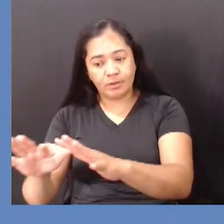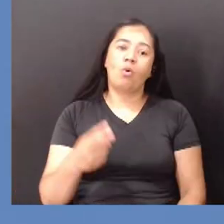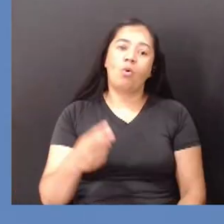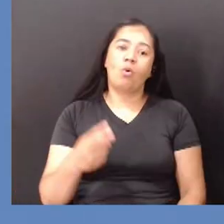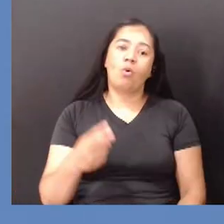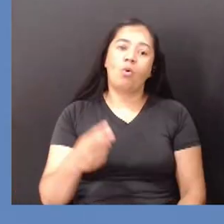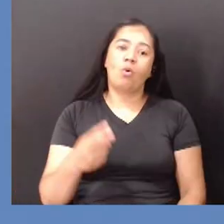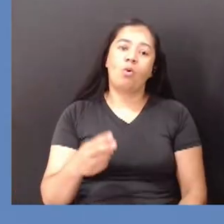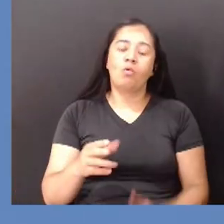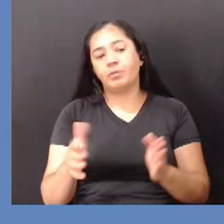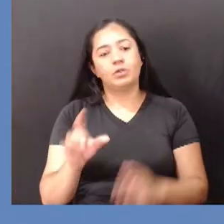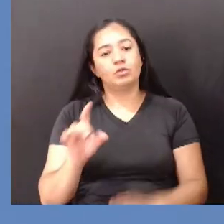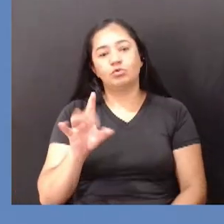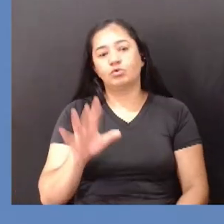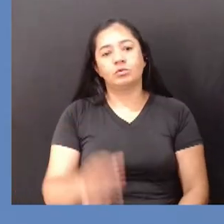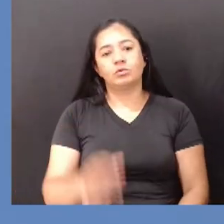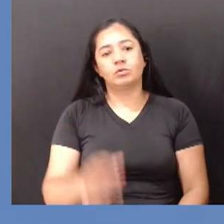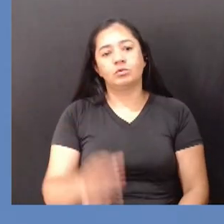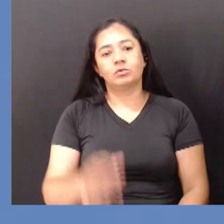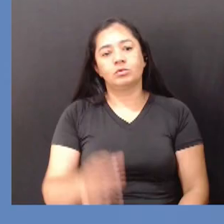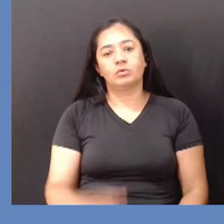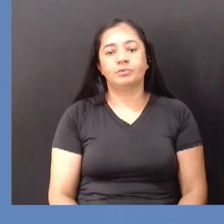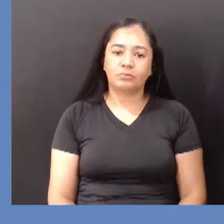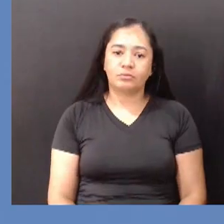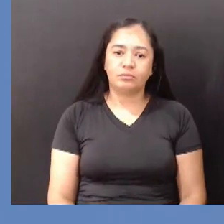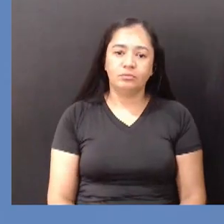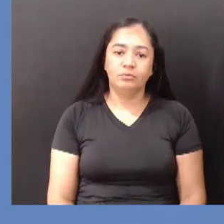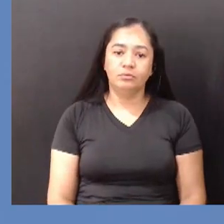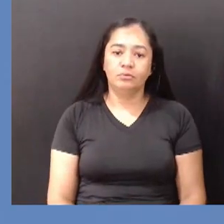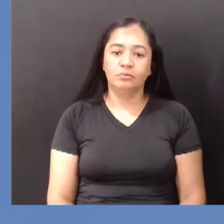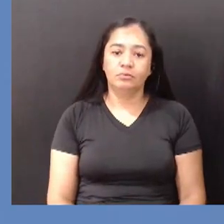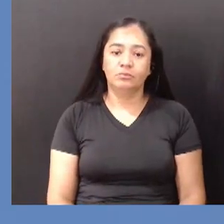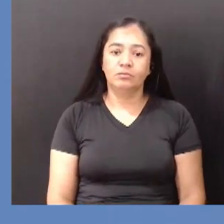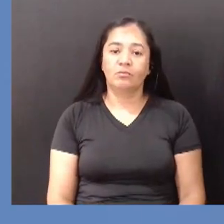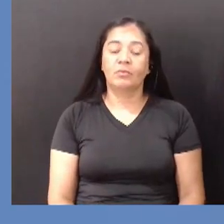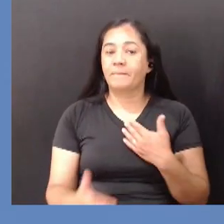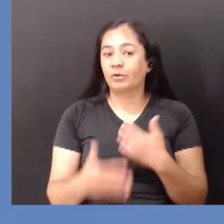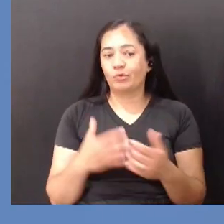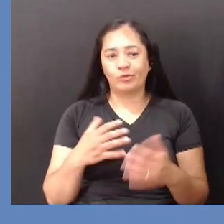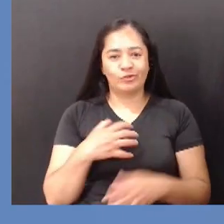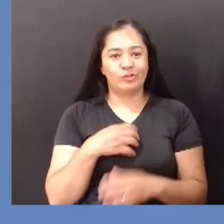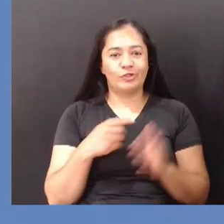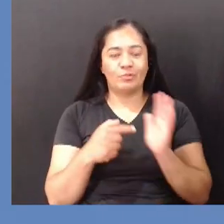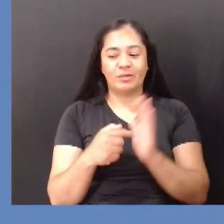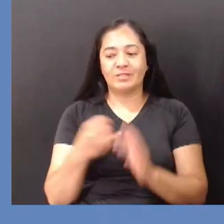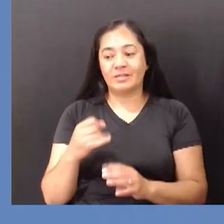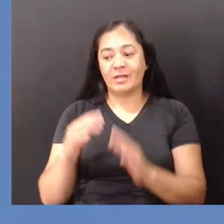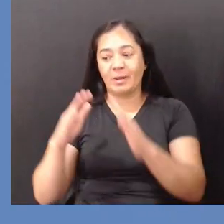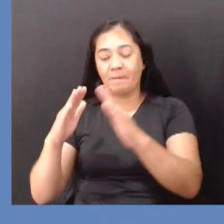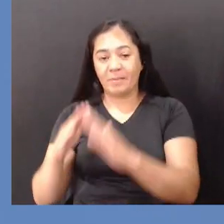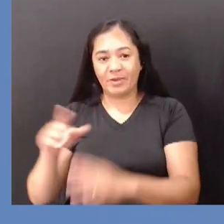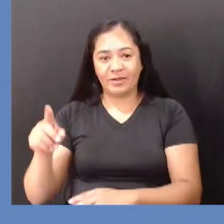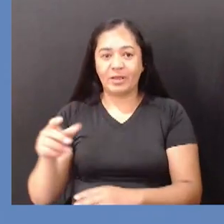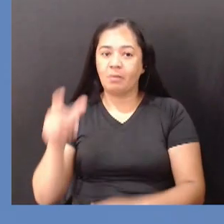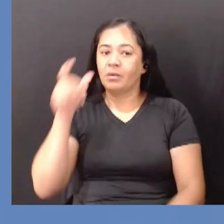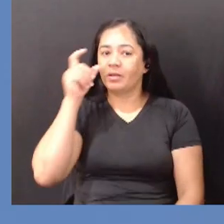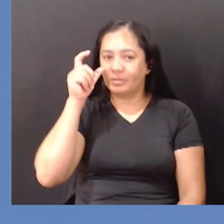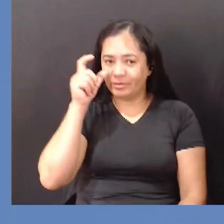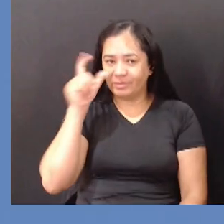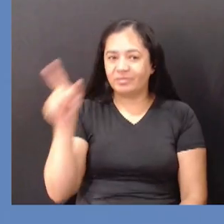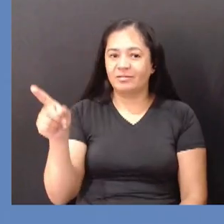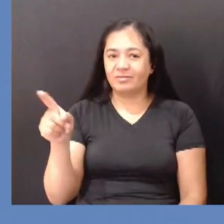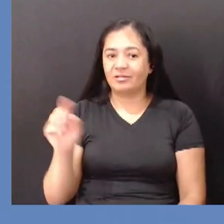ficar por aqui ou usar somente como um ponto de passagem. Mas, de qualquer maneira, mostra que se ele parou aqui é porque